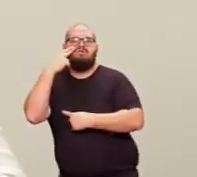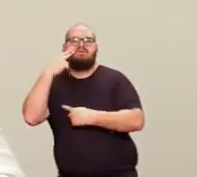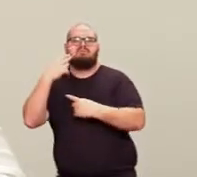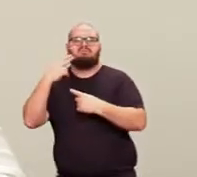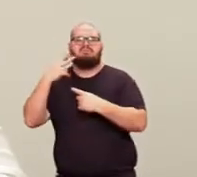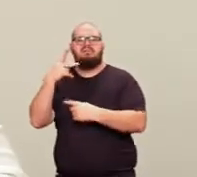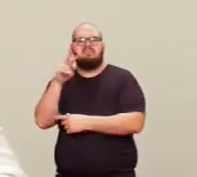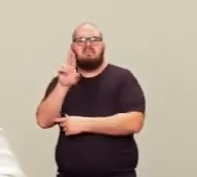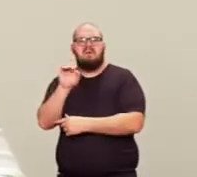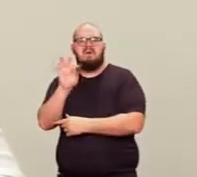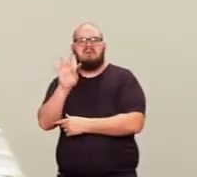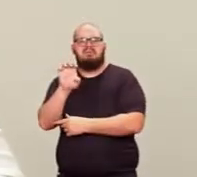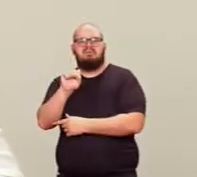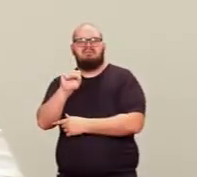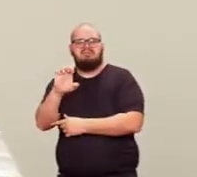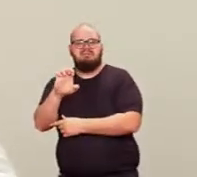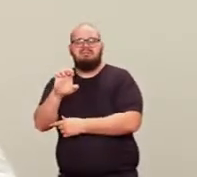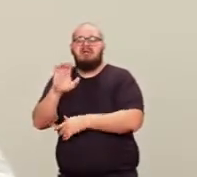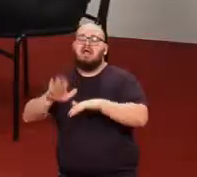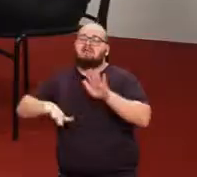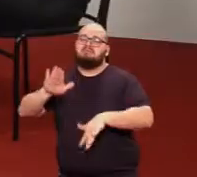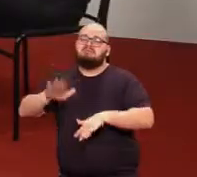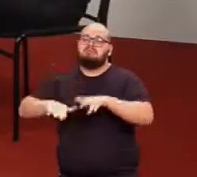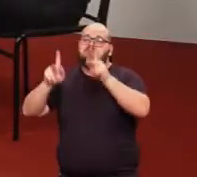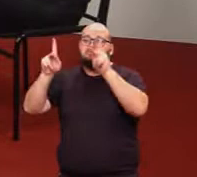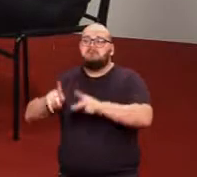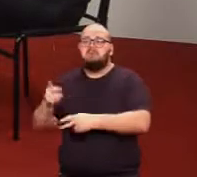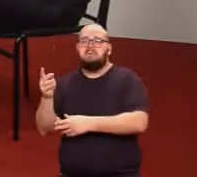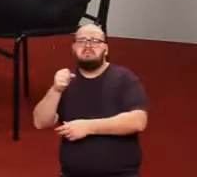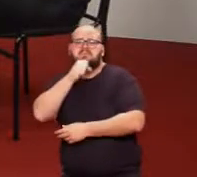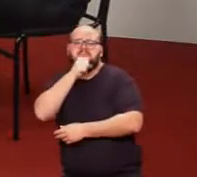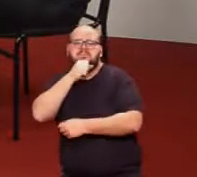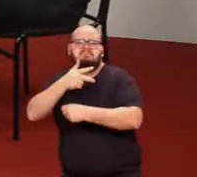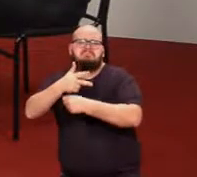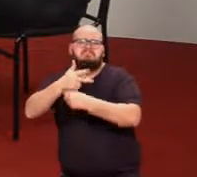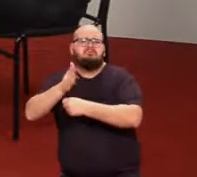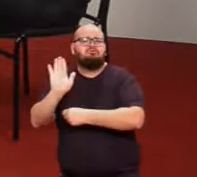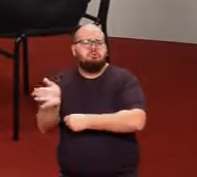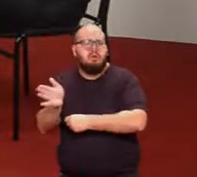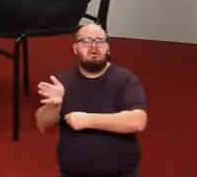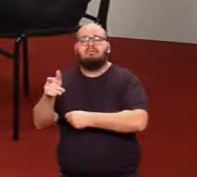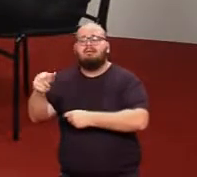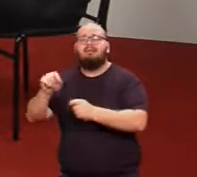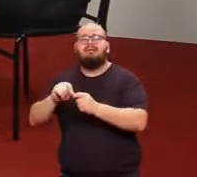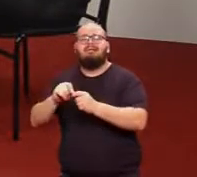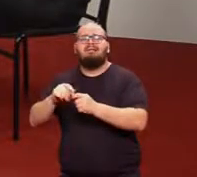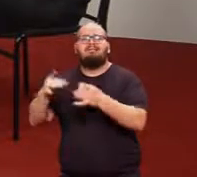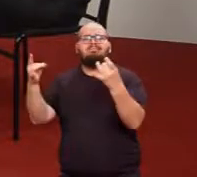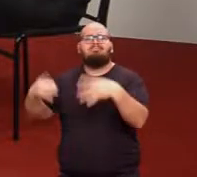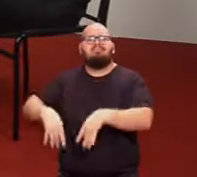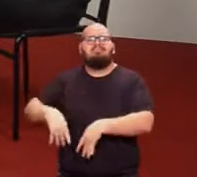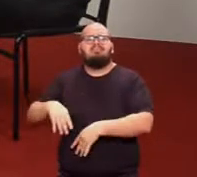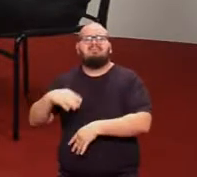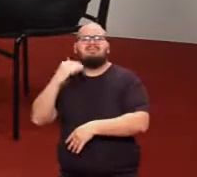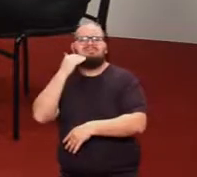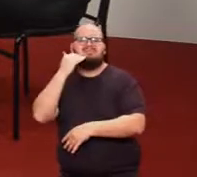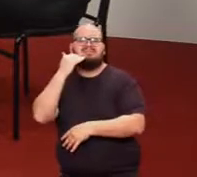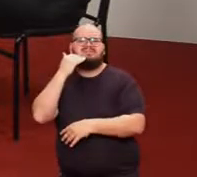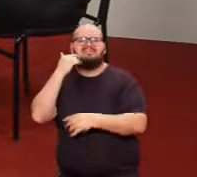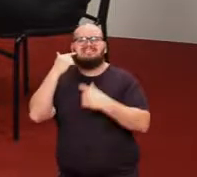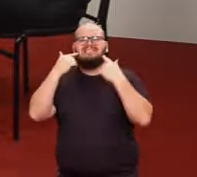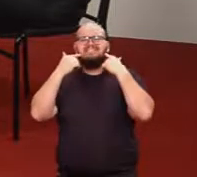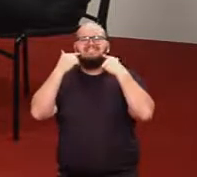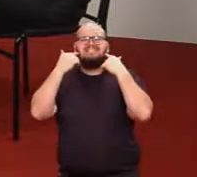protética, por exemplo, né, proveniente de um paciente mais idoso, ele ficou com algumas